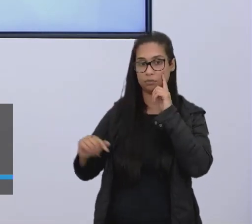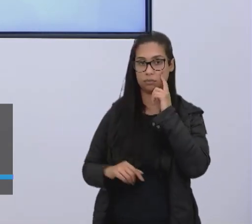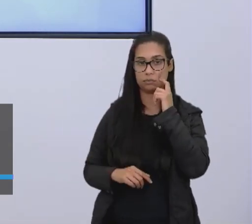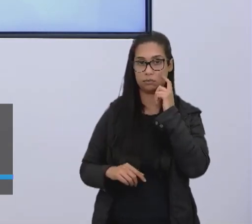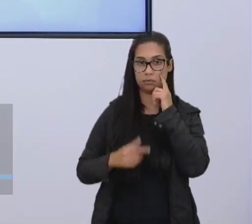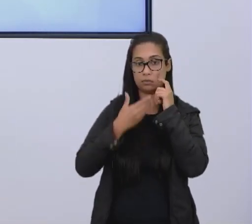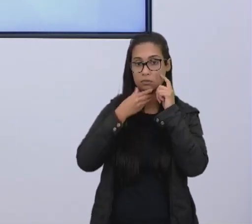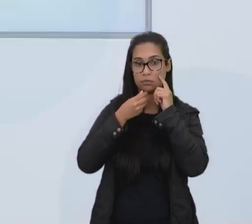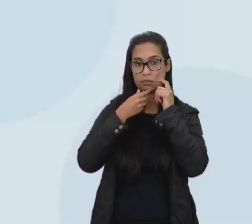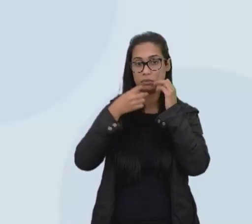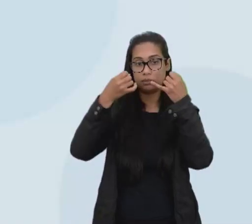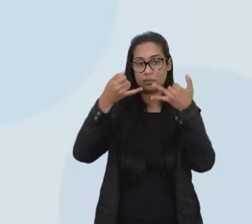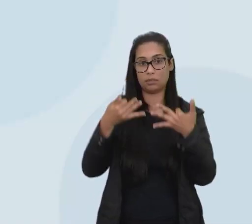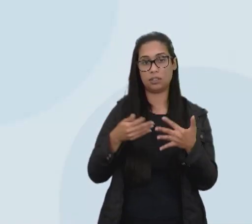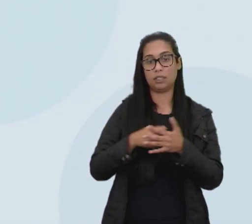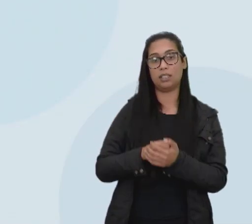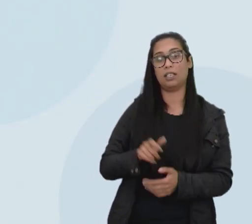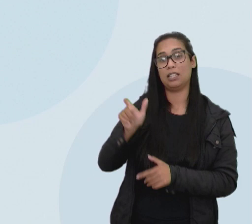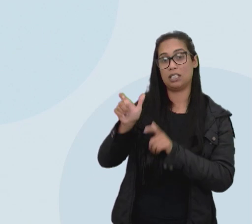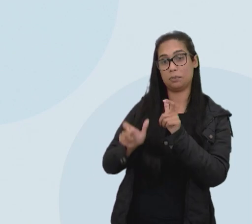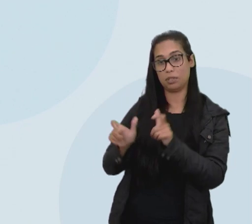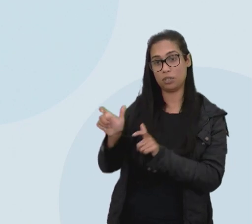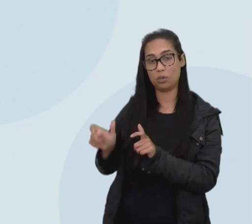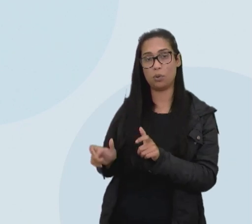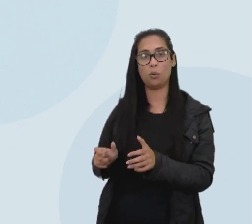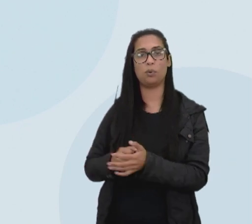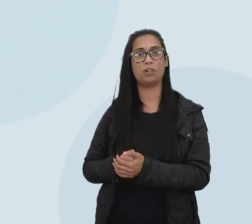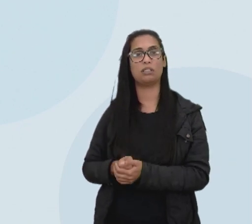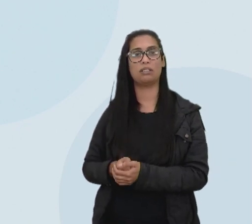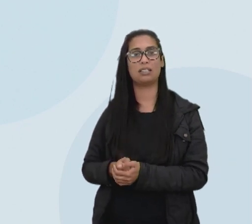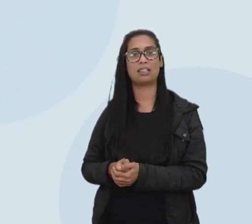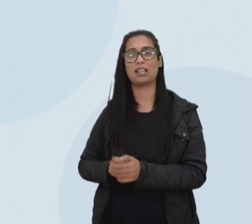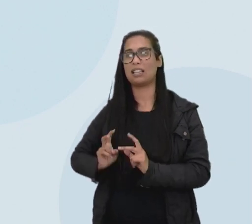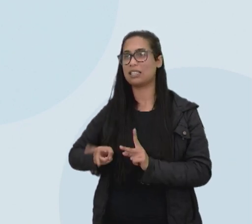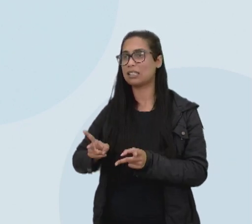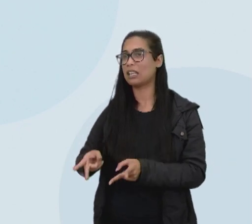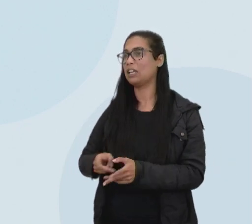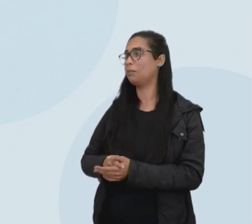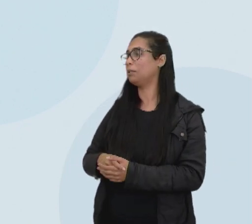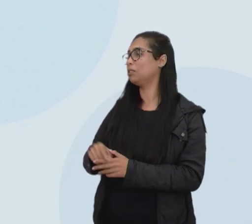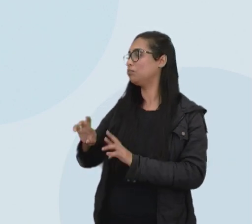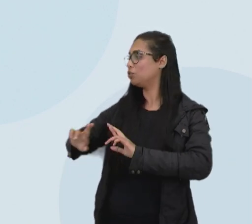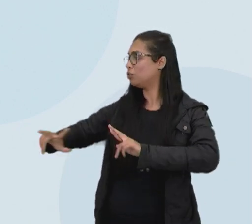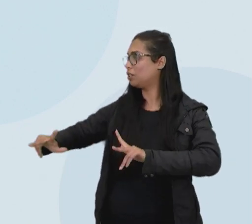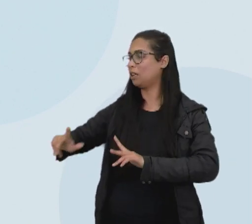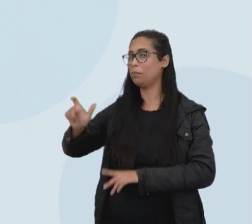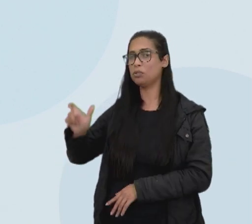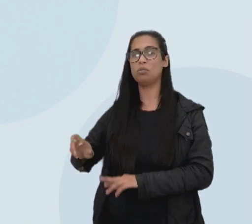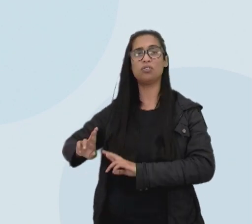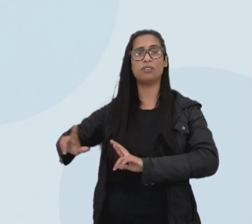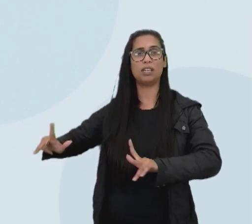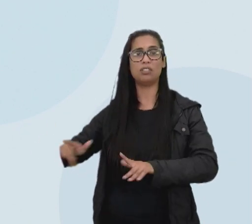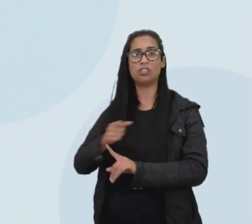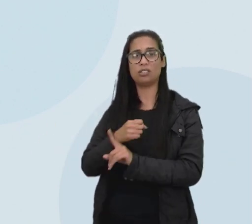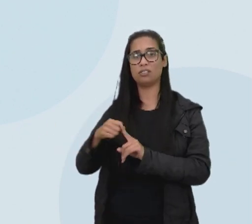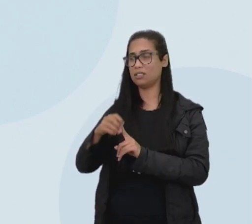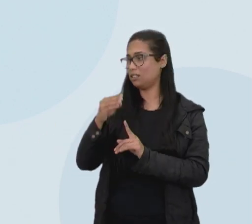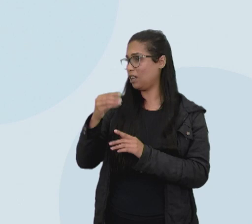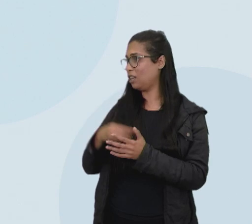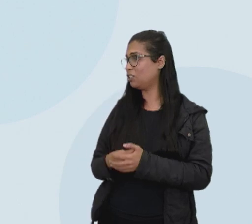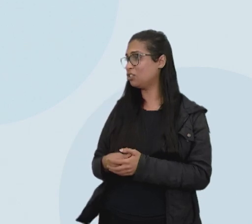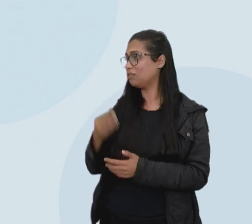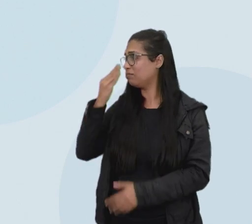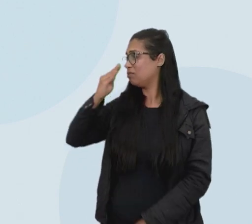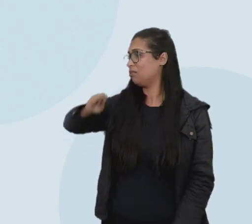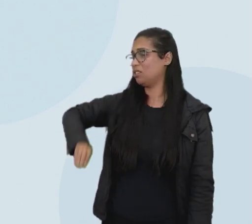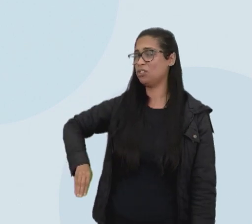que quando uma pessoa é estigmatizada, a sociedade inclui ela num grupo mais amplo, colocando ela como normal. Só que você também é